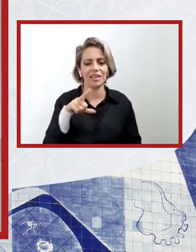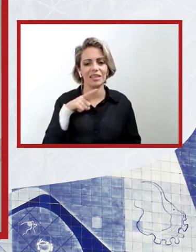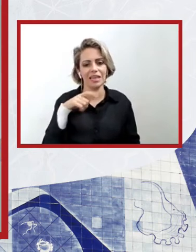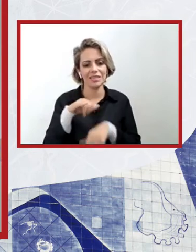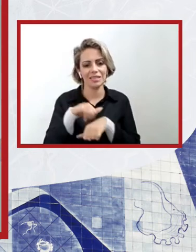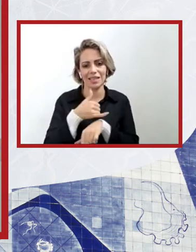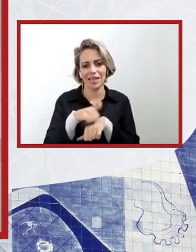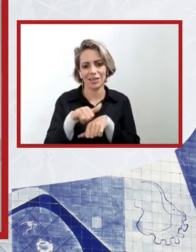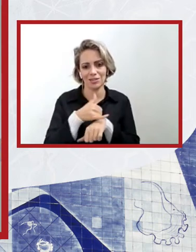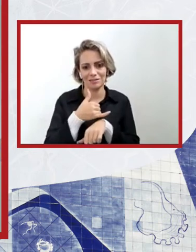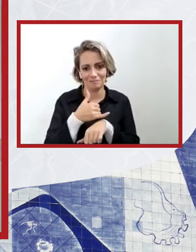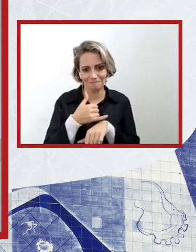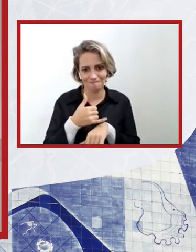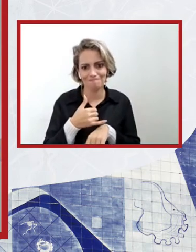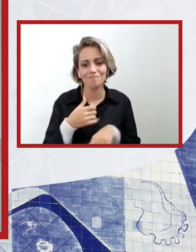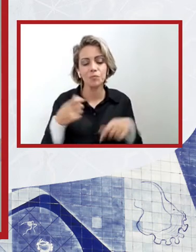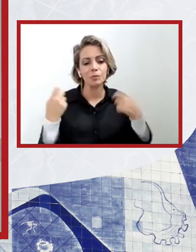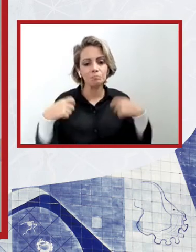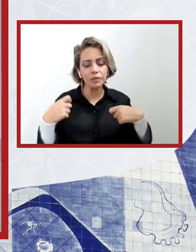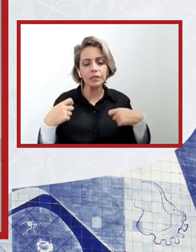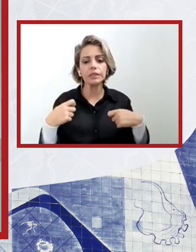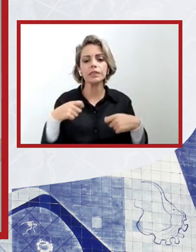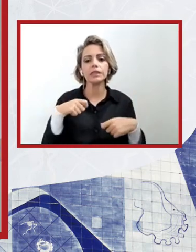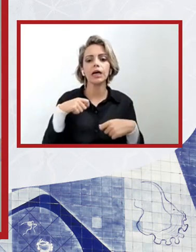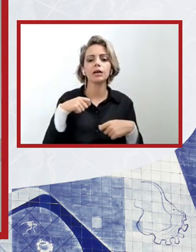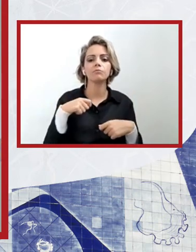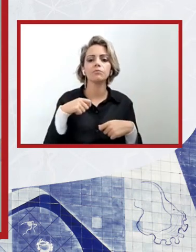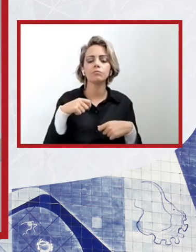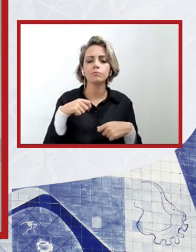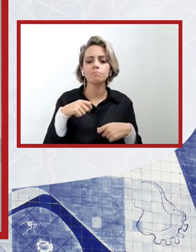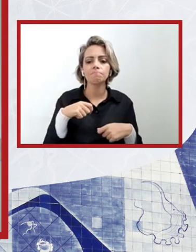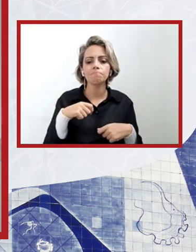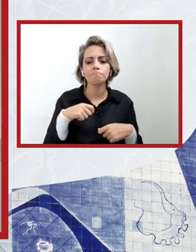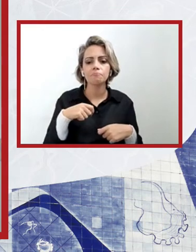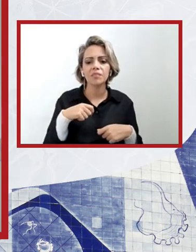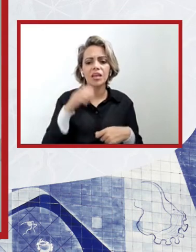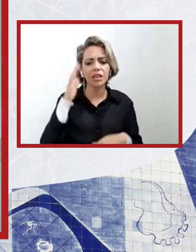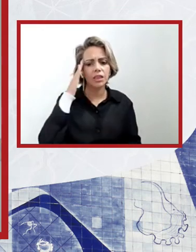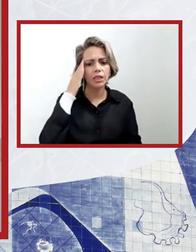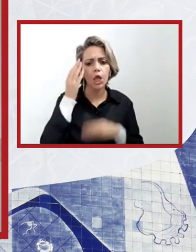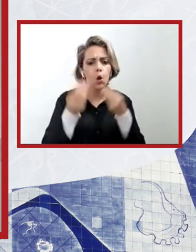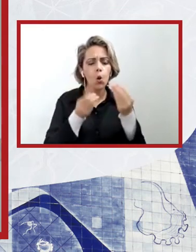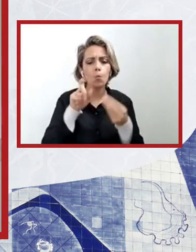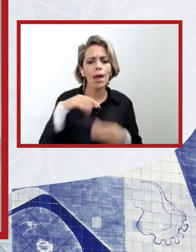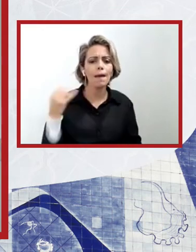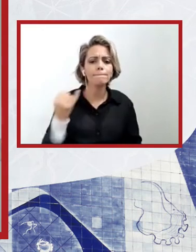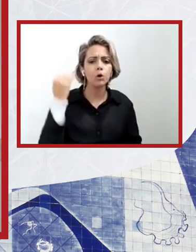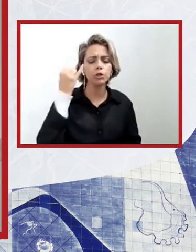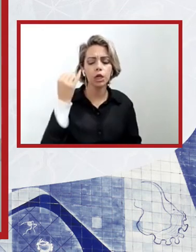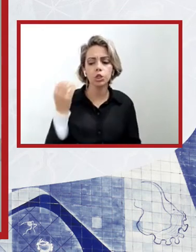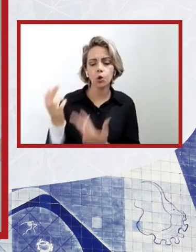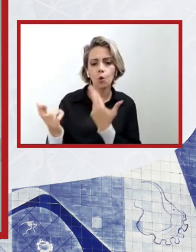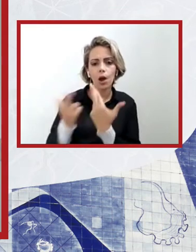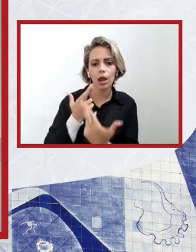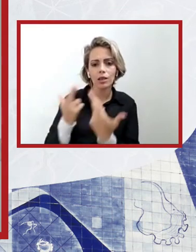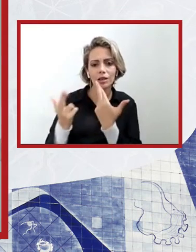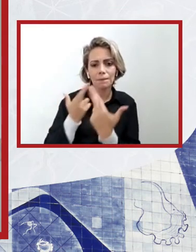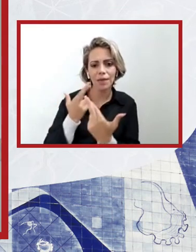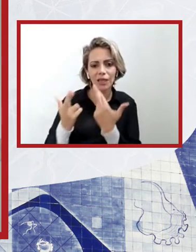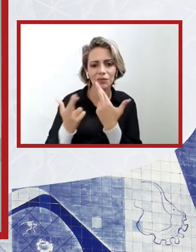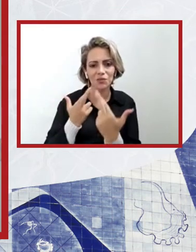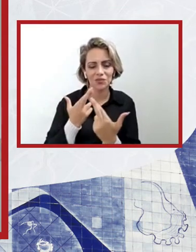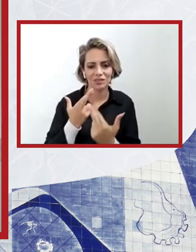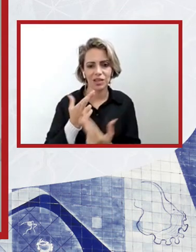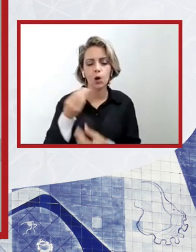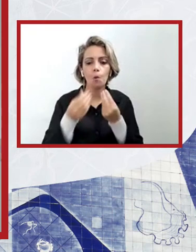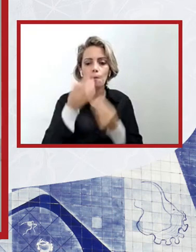trabalhar os relacionamentos também, o quanto é importante a gente entender como é que é esse processo de chegada da pessoa com deficiência, como é que a